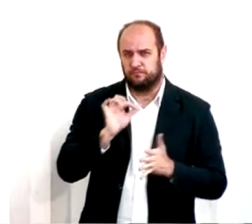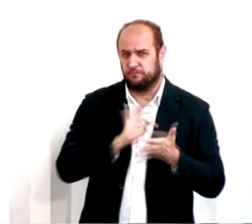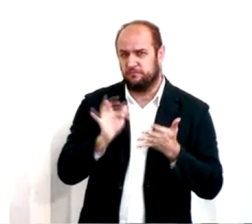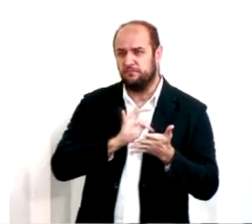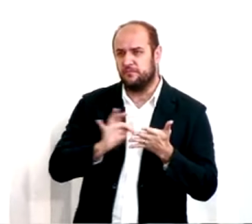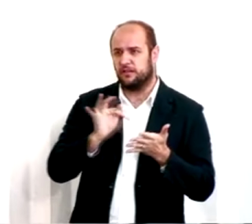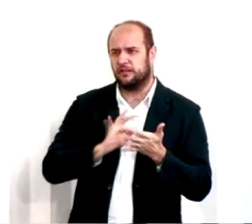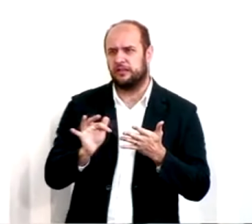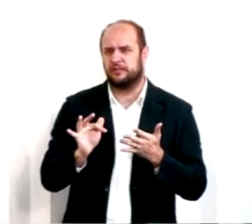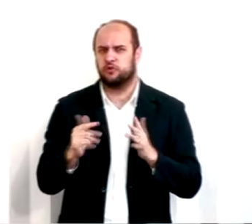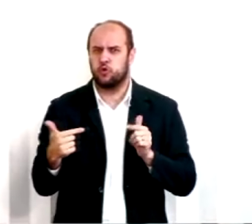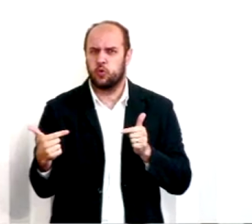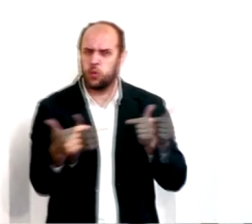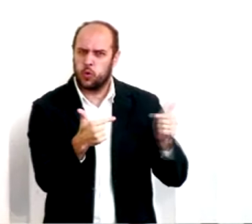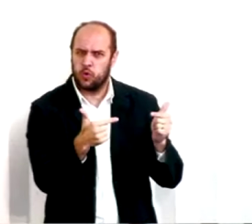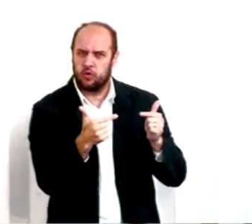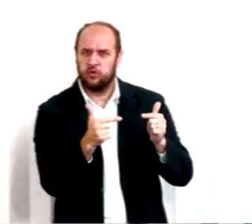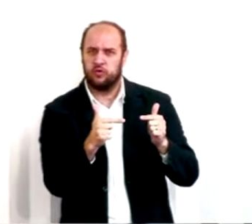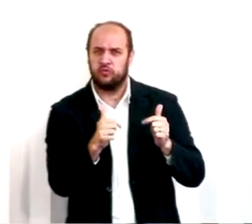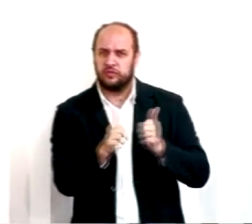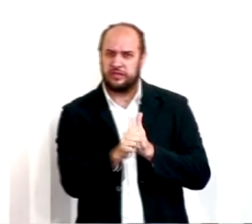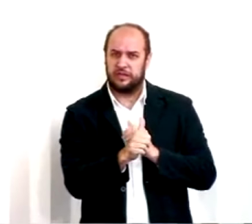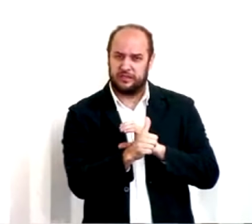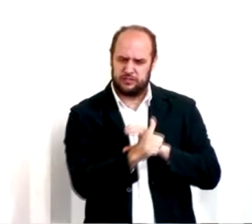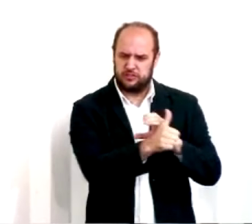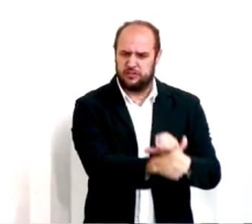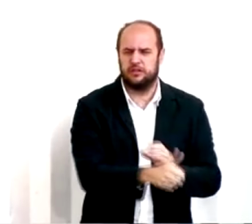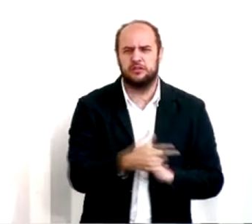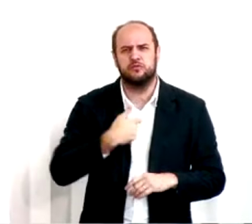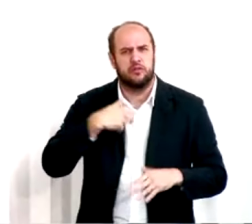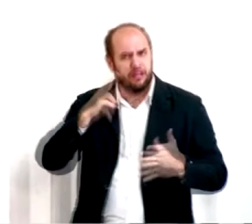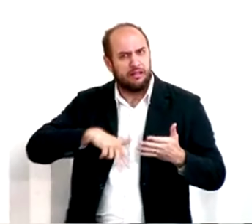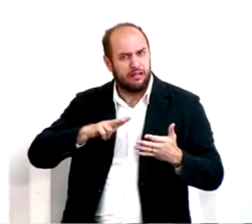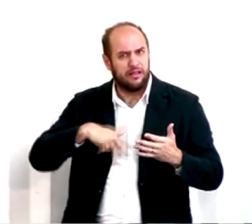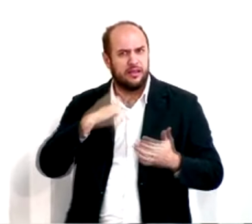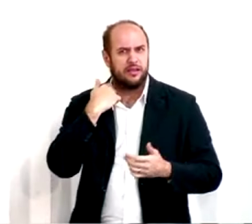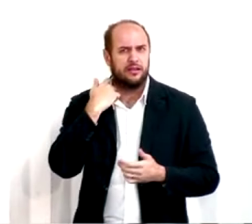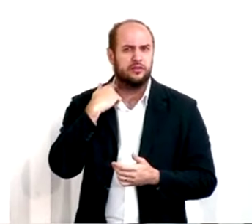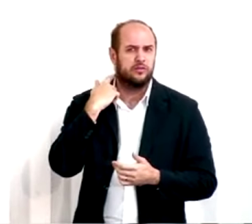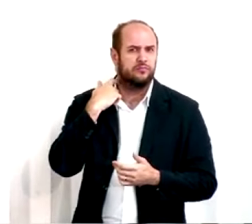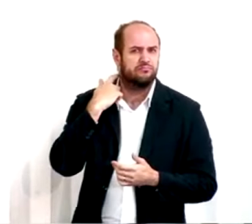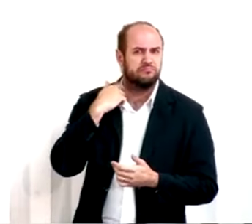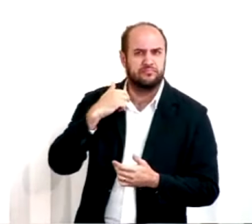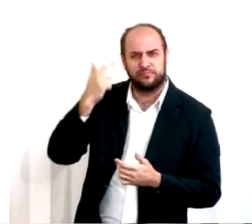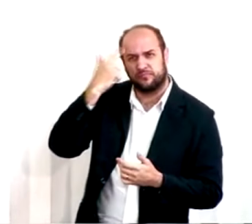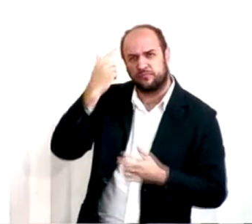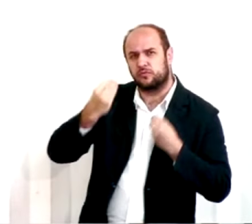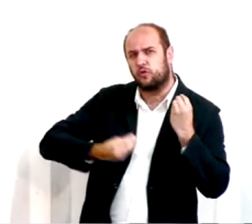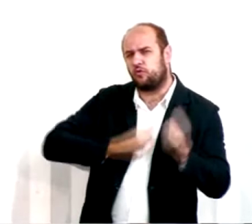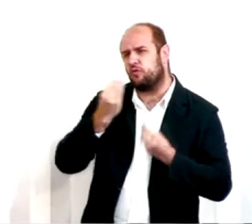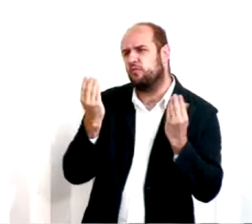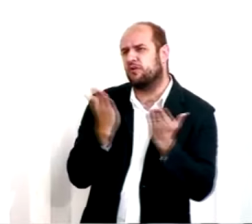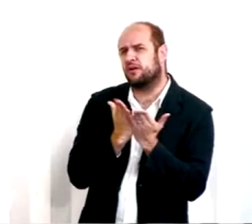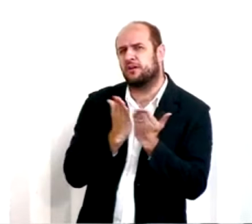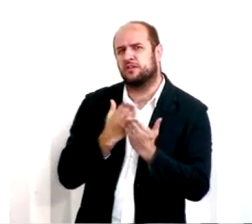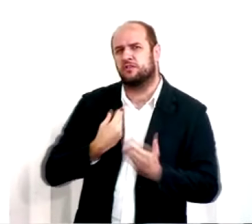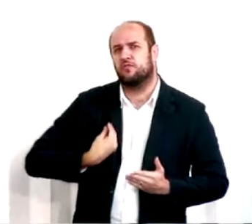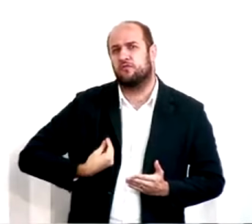maiores ataques ao cristianismo que eu tenho lido tenho lido bastante sobre como os cristãos têm sobrevivido